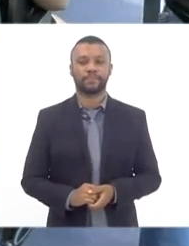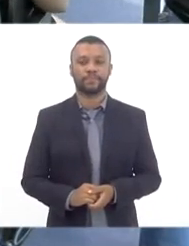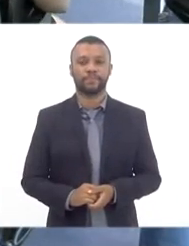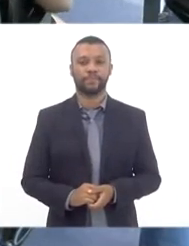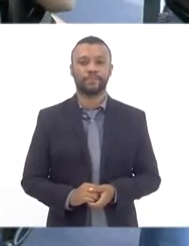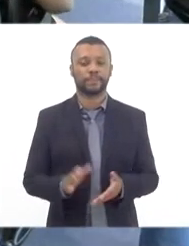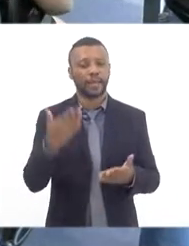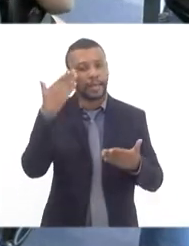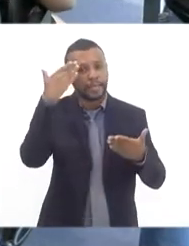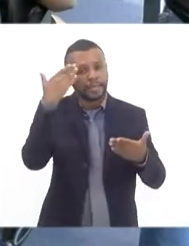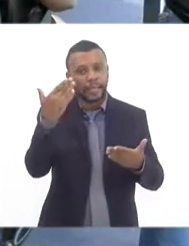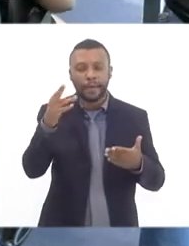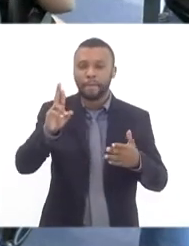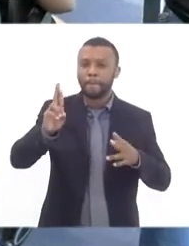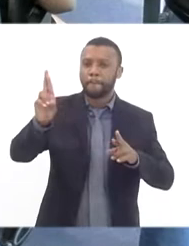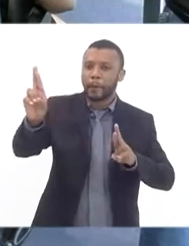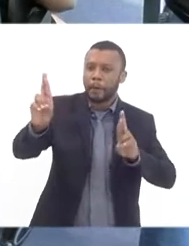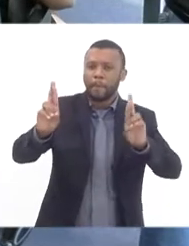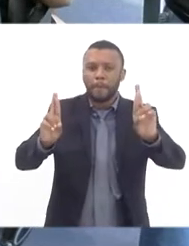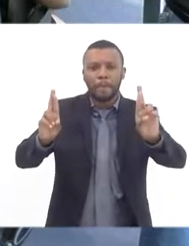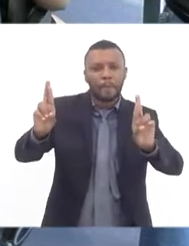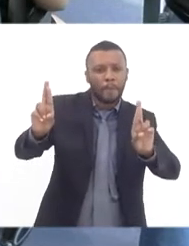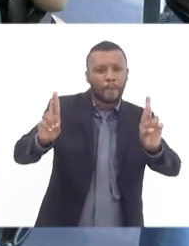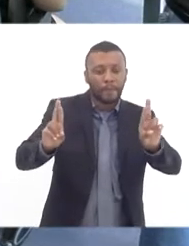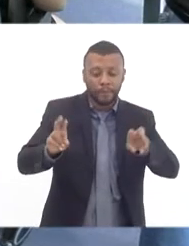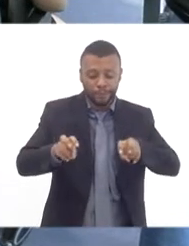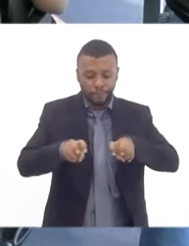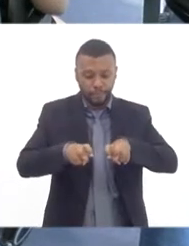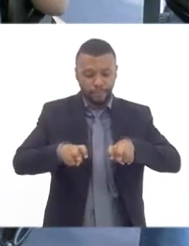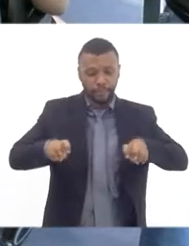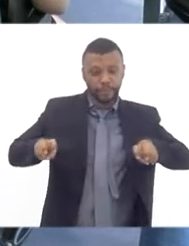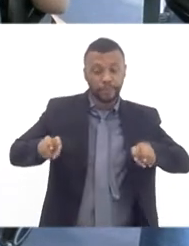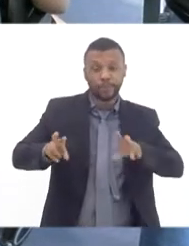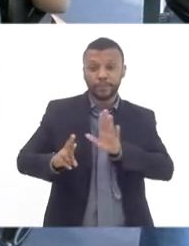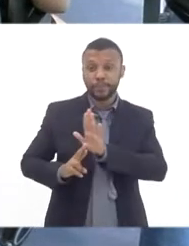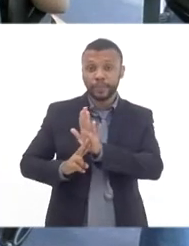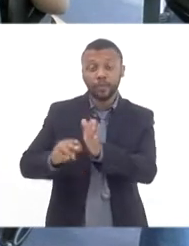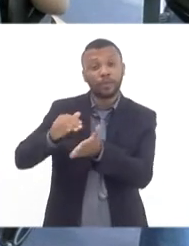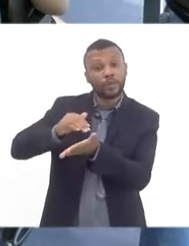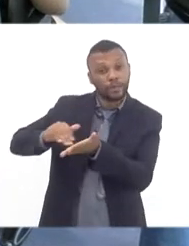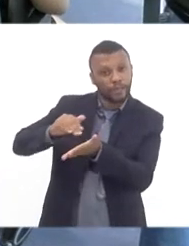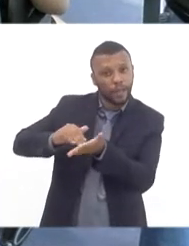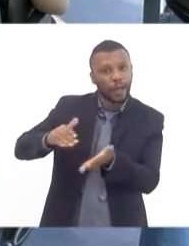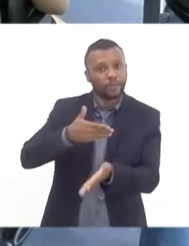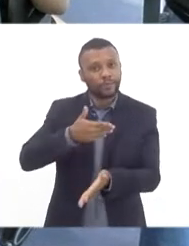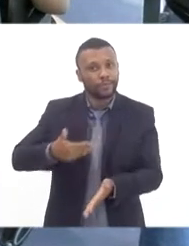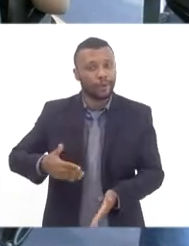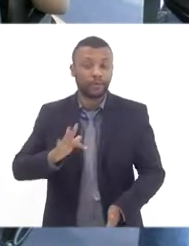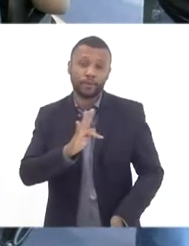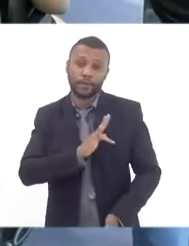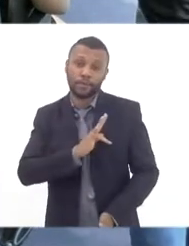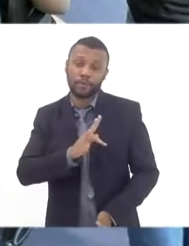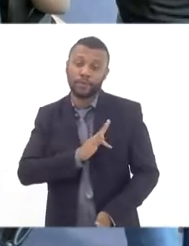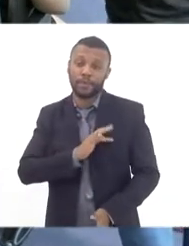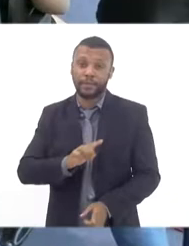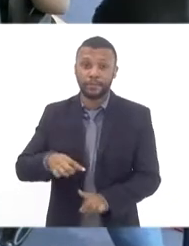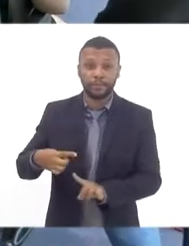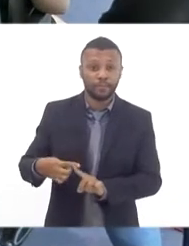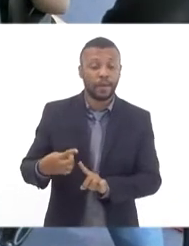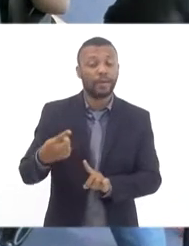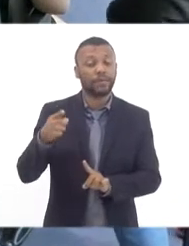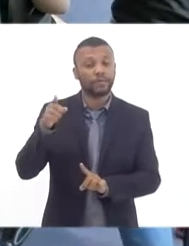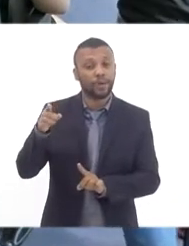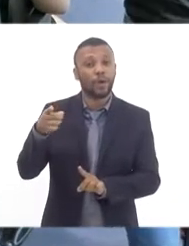agradecer às autoridades presentes, representando o secretário de Estado da Polícia e comandante da Polícia Ambiental do